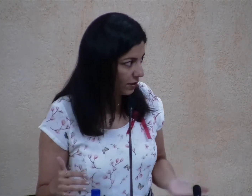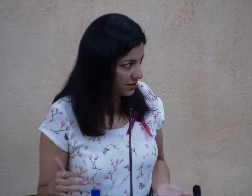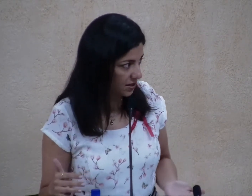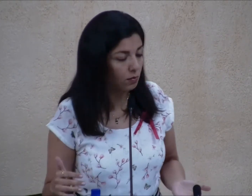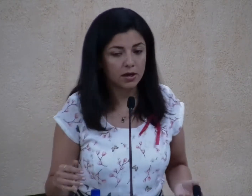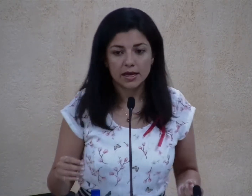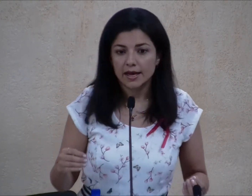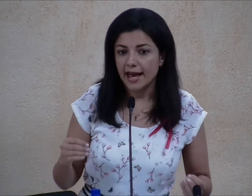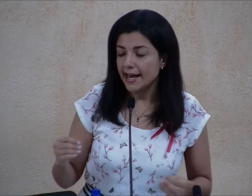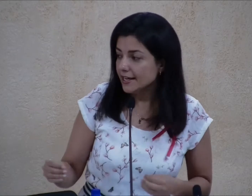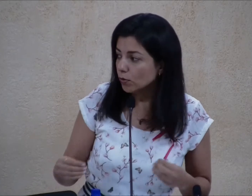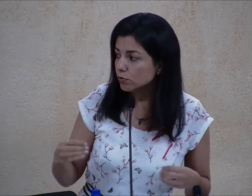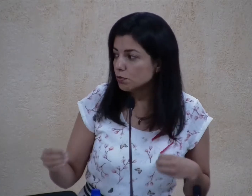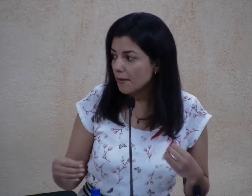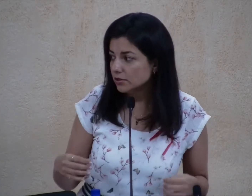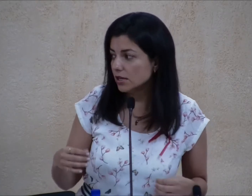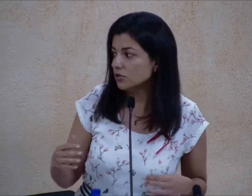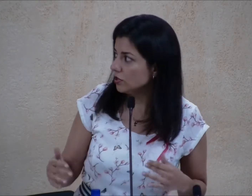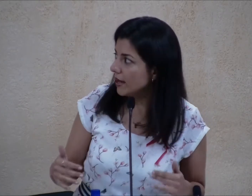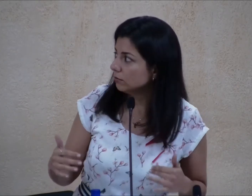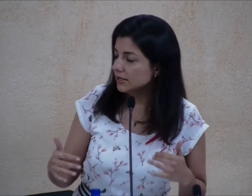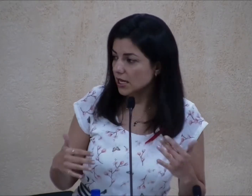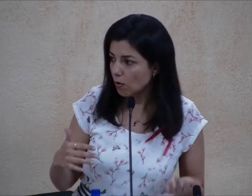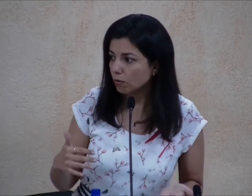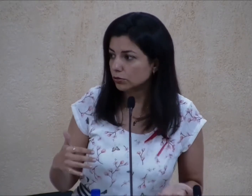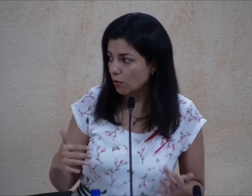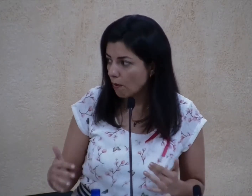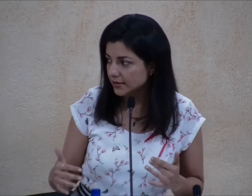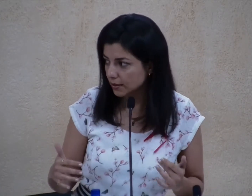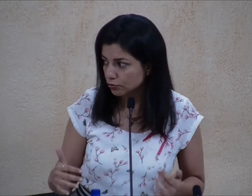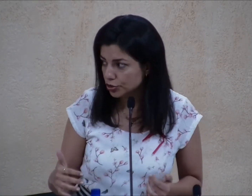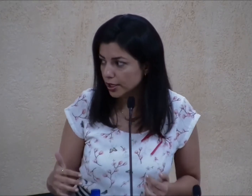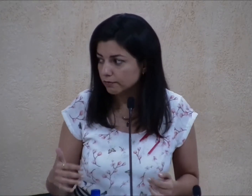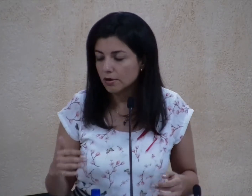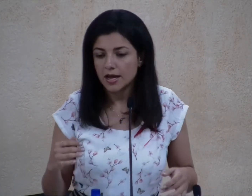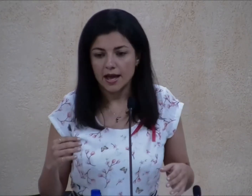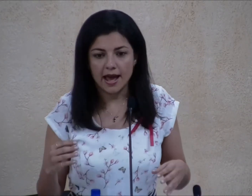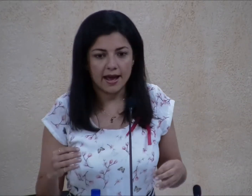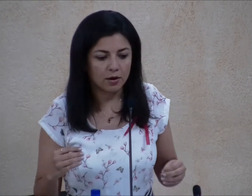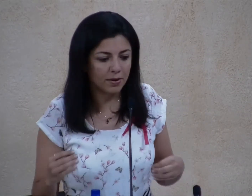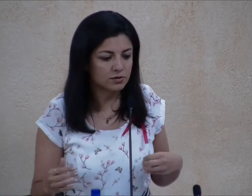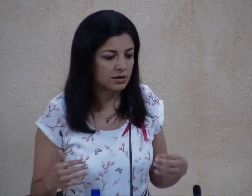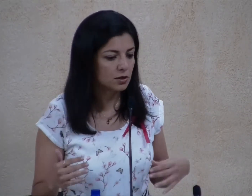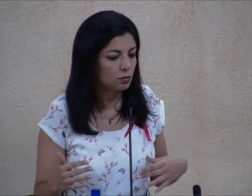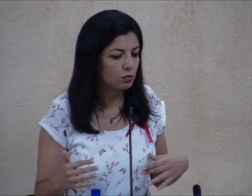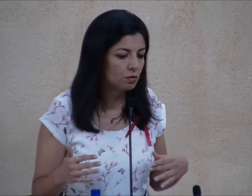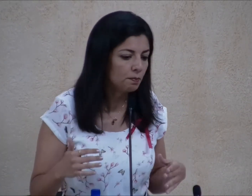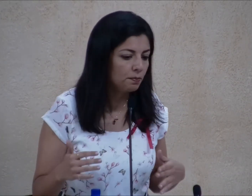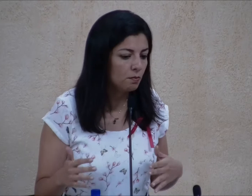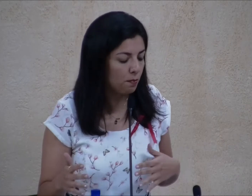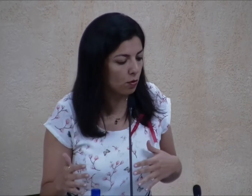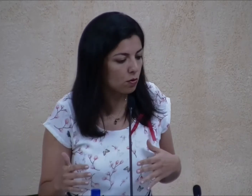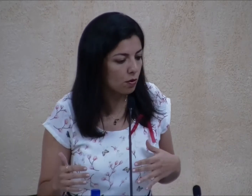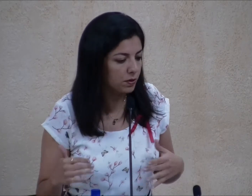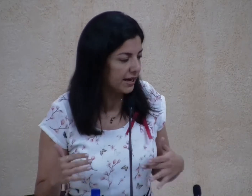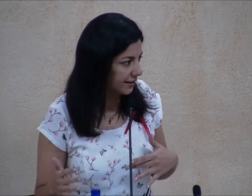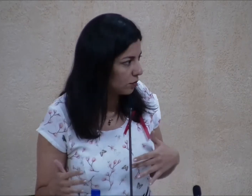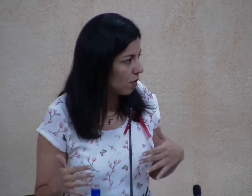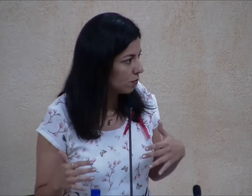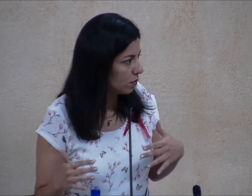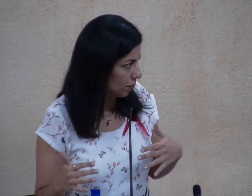a situação. Em alguns momentos, eles tiveram desencontro com o Executivo, uma situação